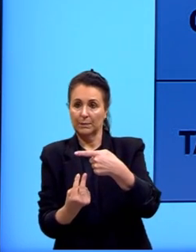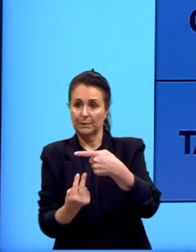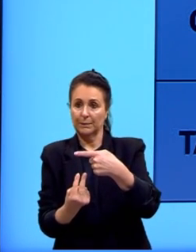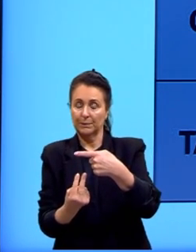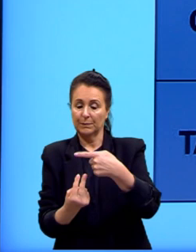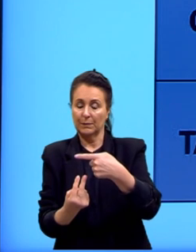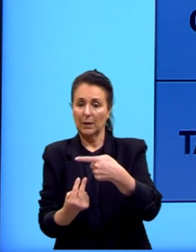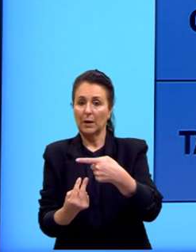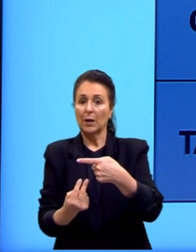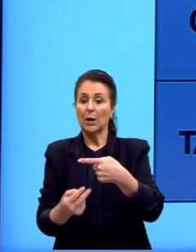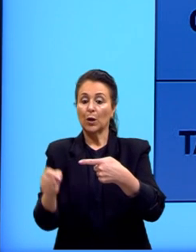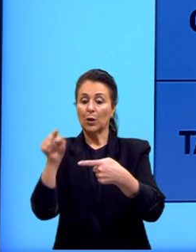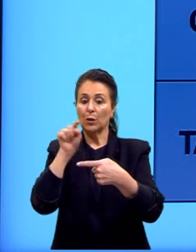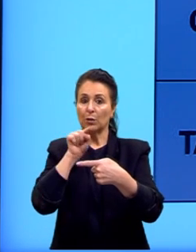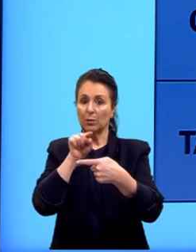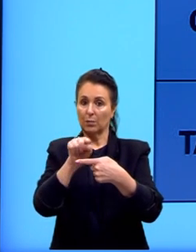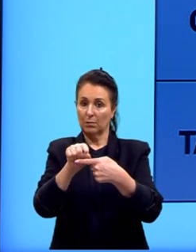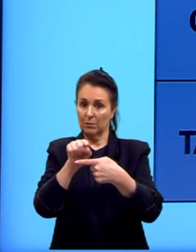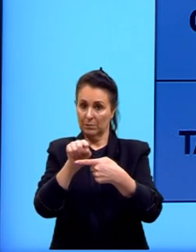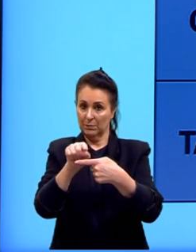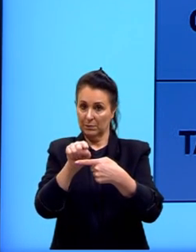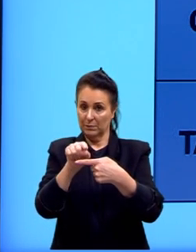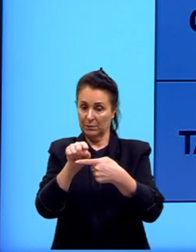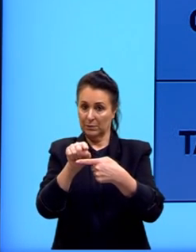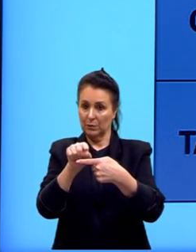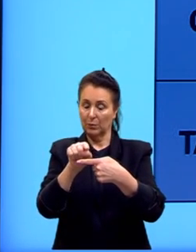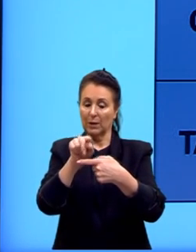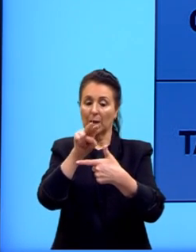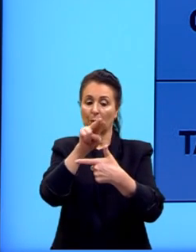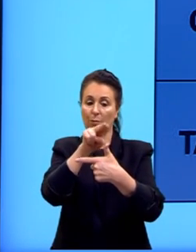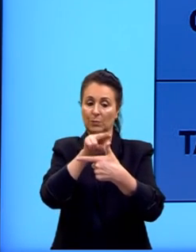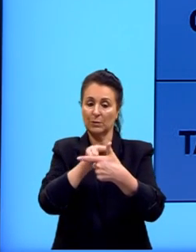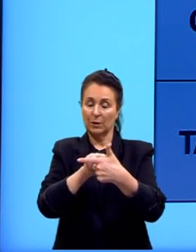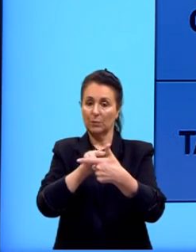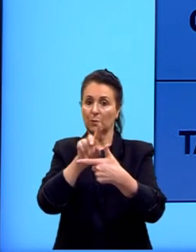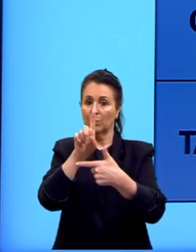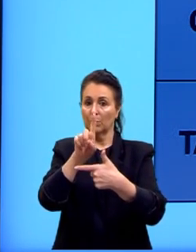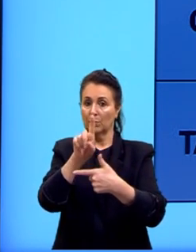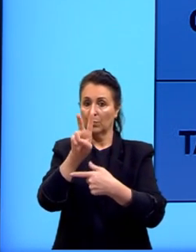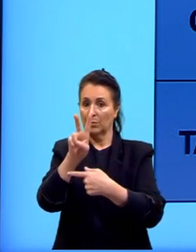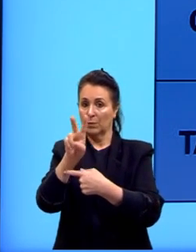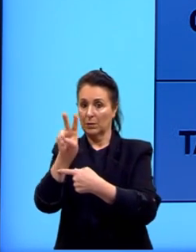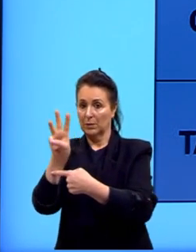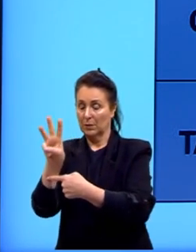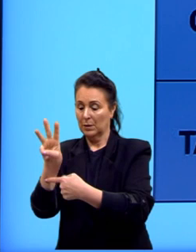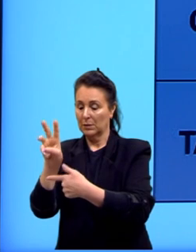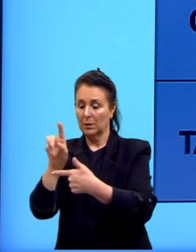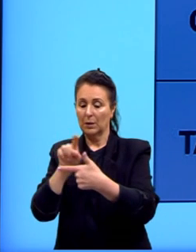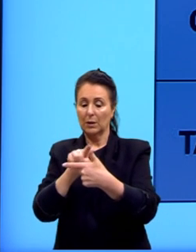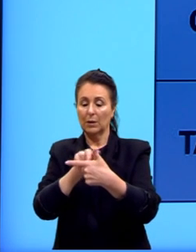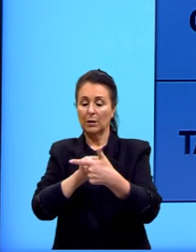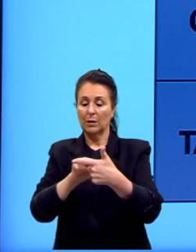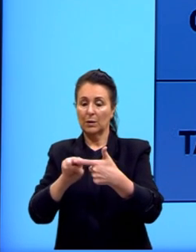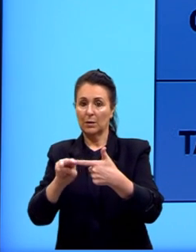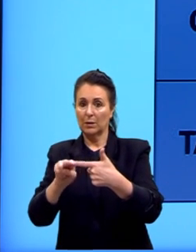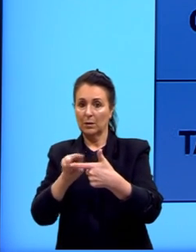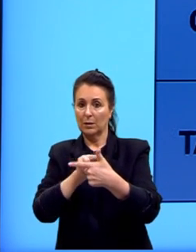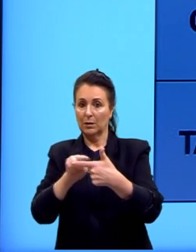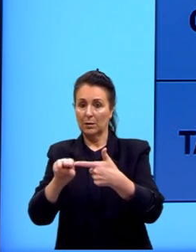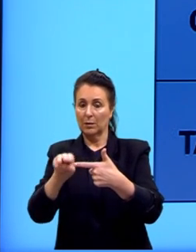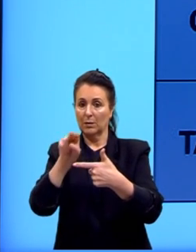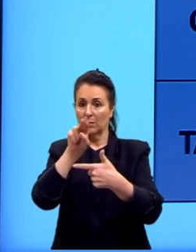no numerador nós marcamos né no sendo um dois e três e no cosseno